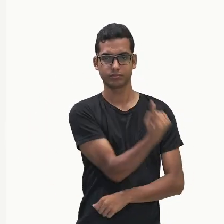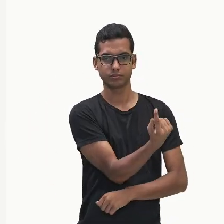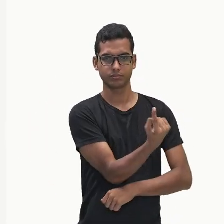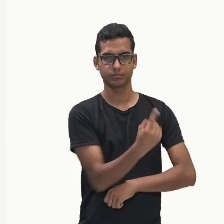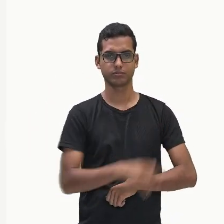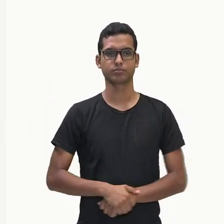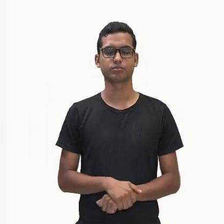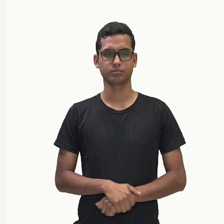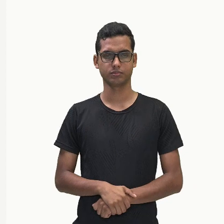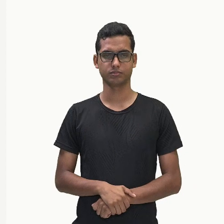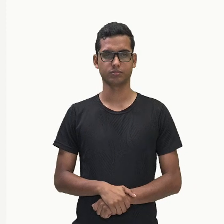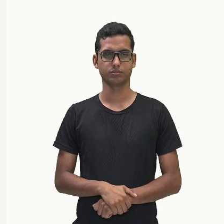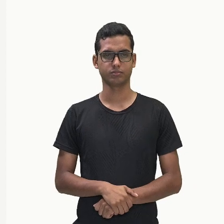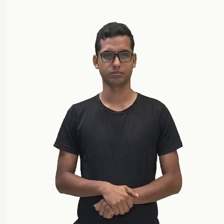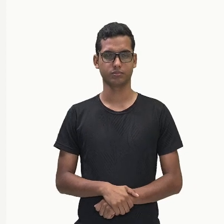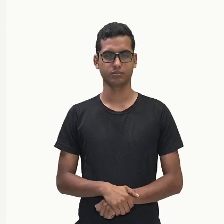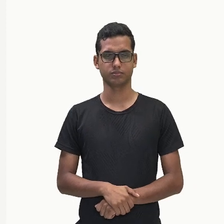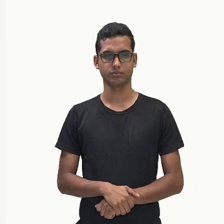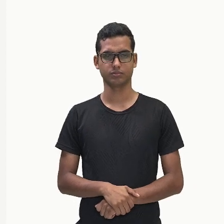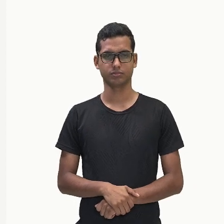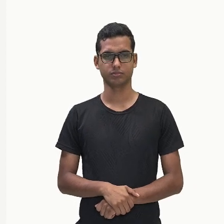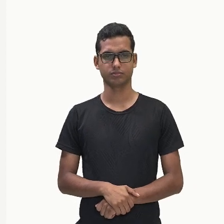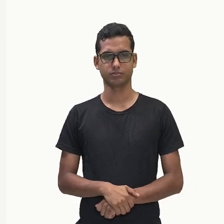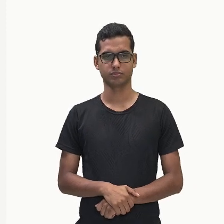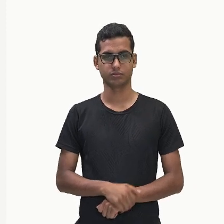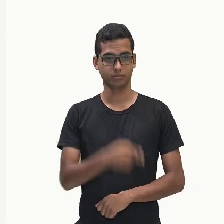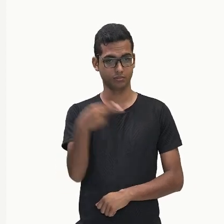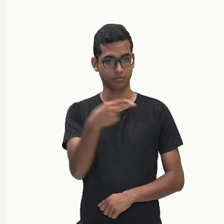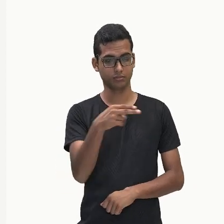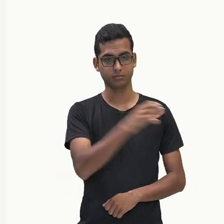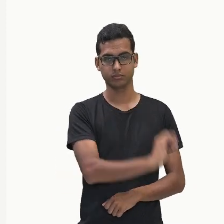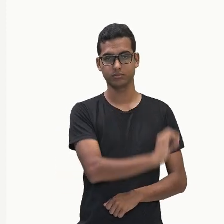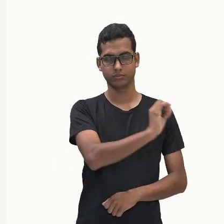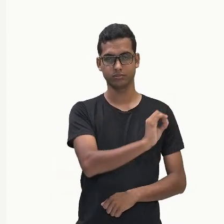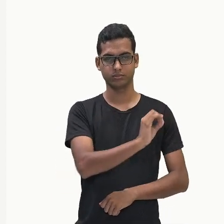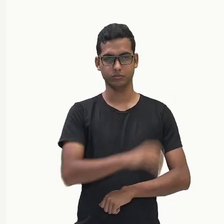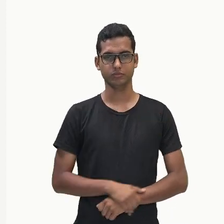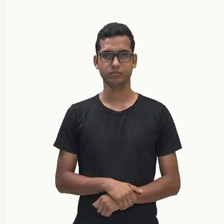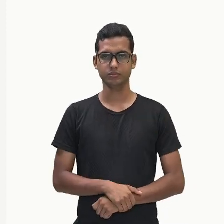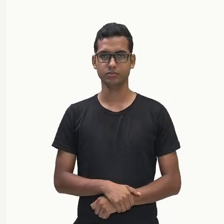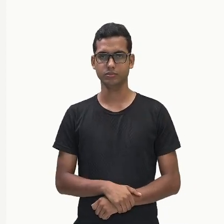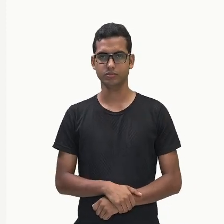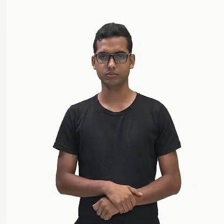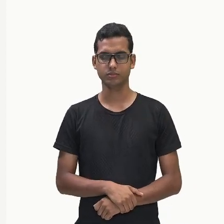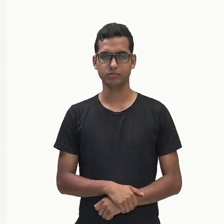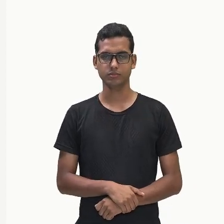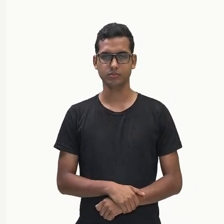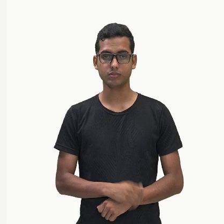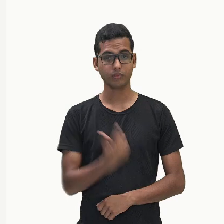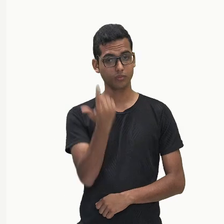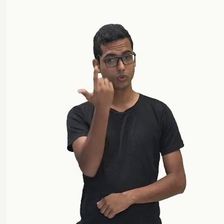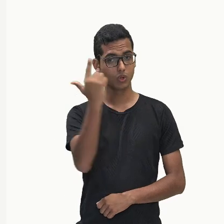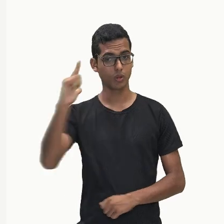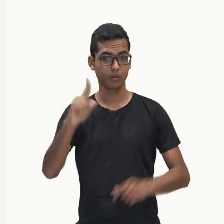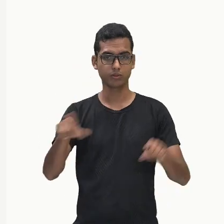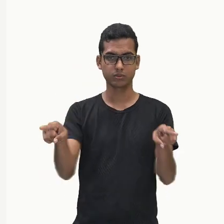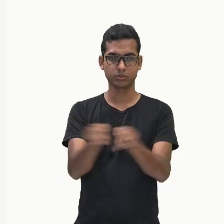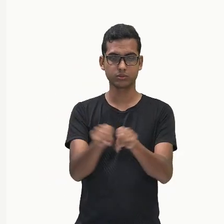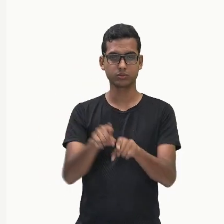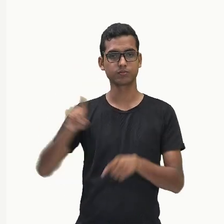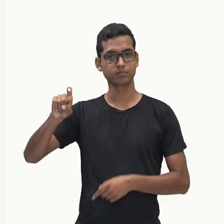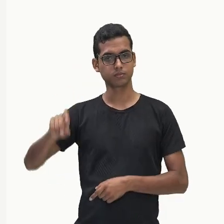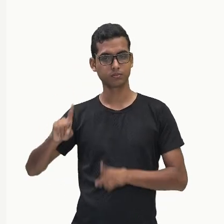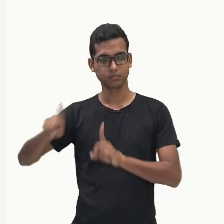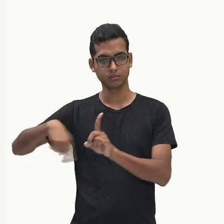vou refazer. Mais 1 igual a 0, tá? E a outra, x mais